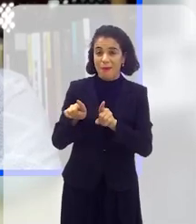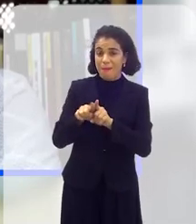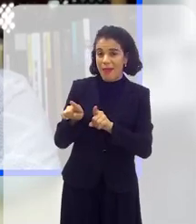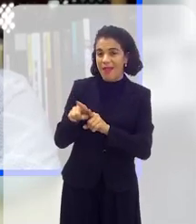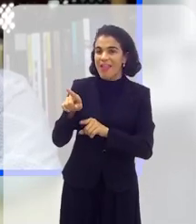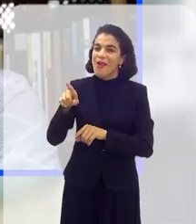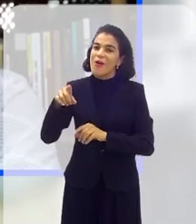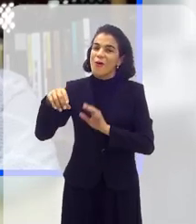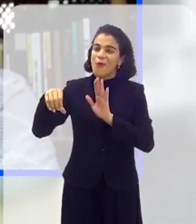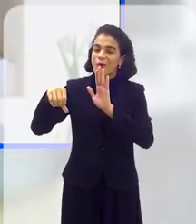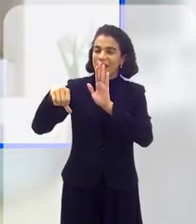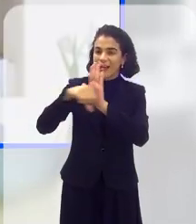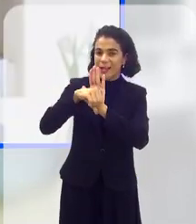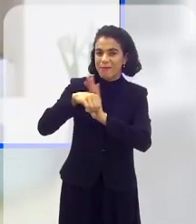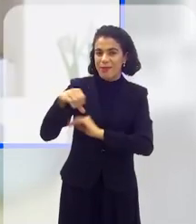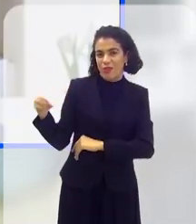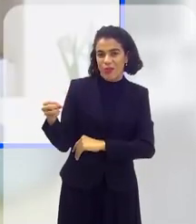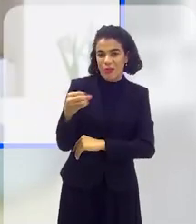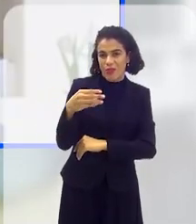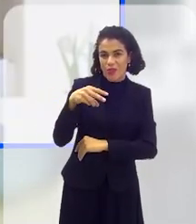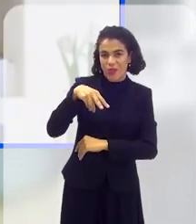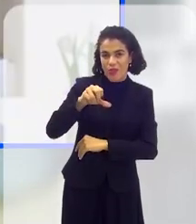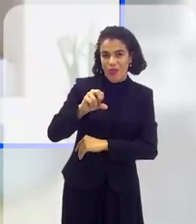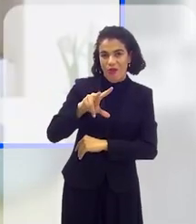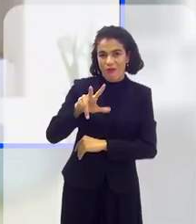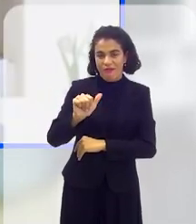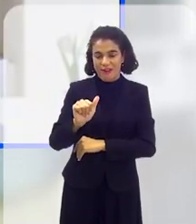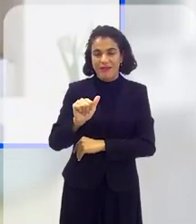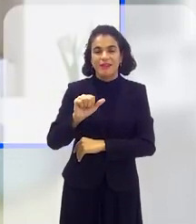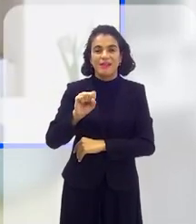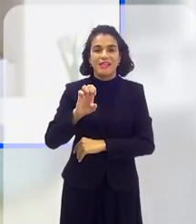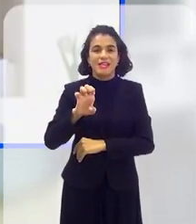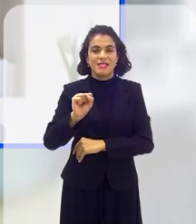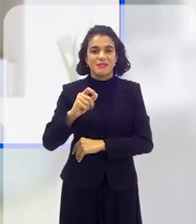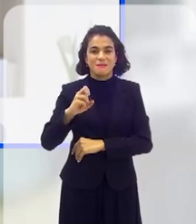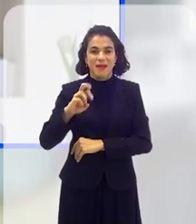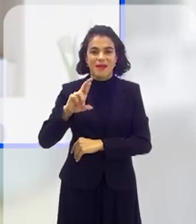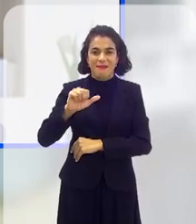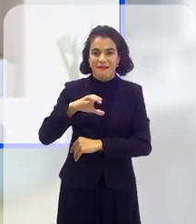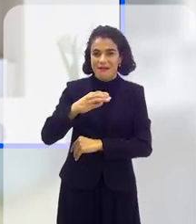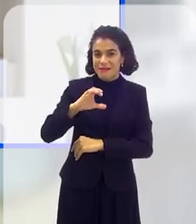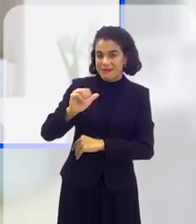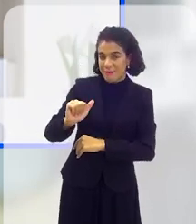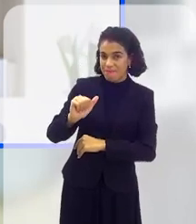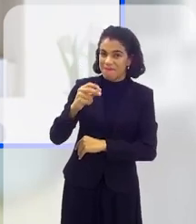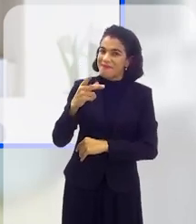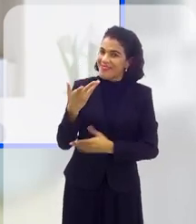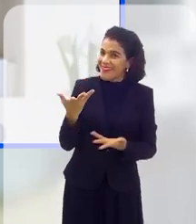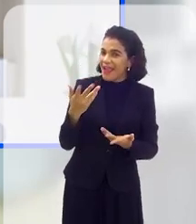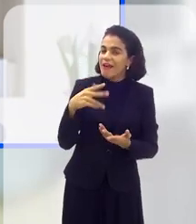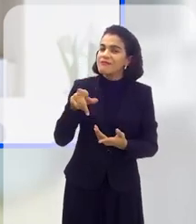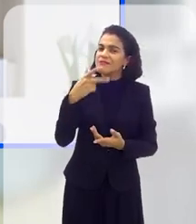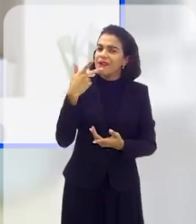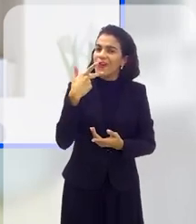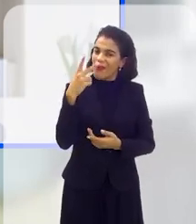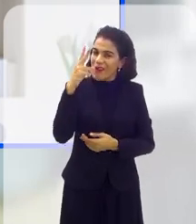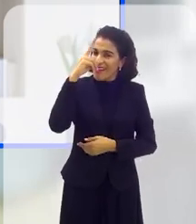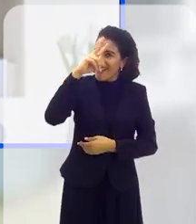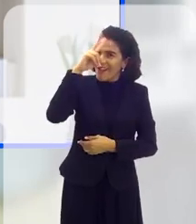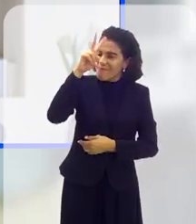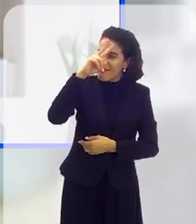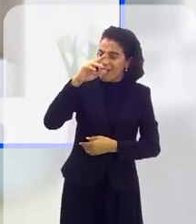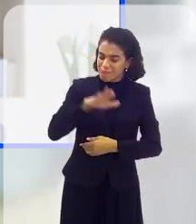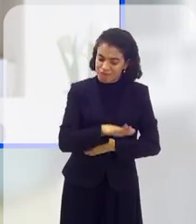de Nova Esperança. Chico, há pouco a gente estava aqui falando da história do livro, né, que vem muito da sua memória ali